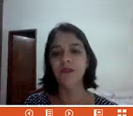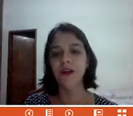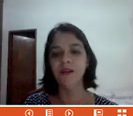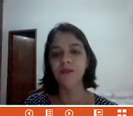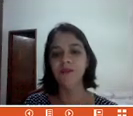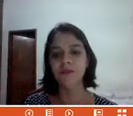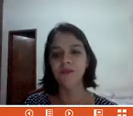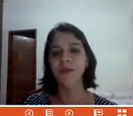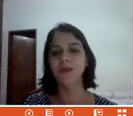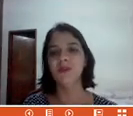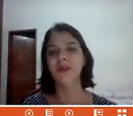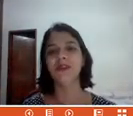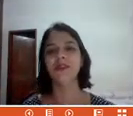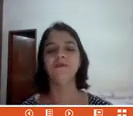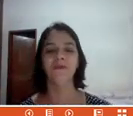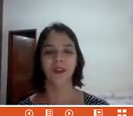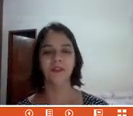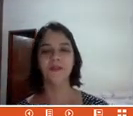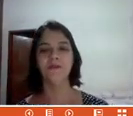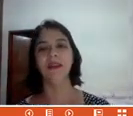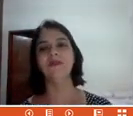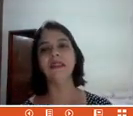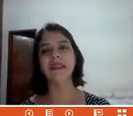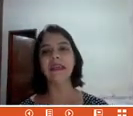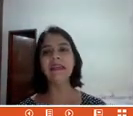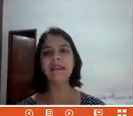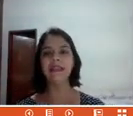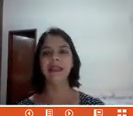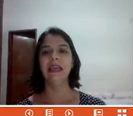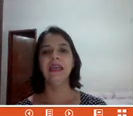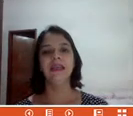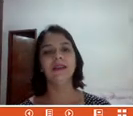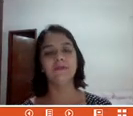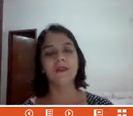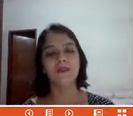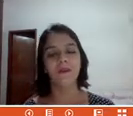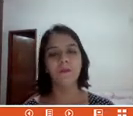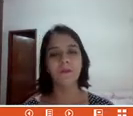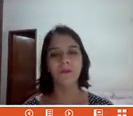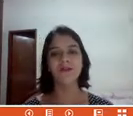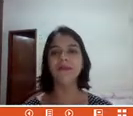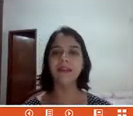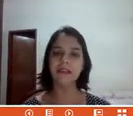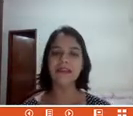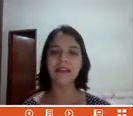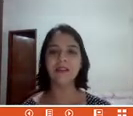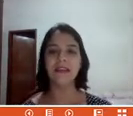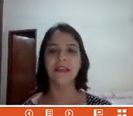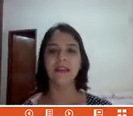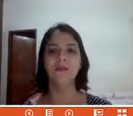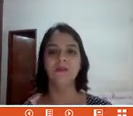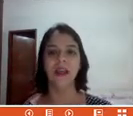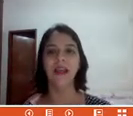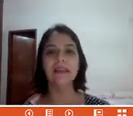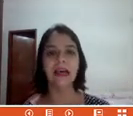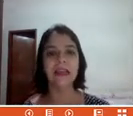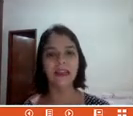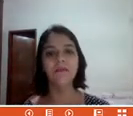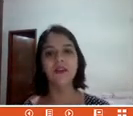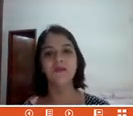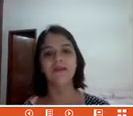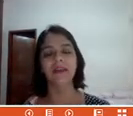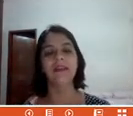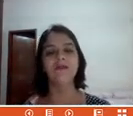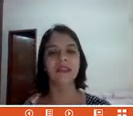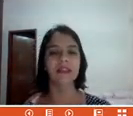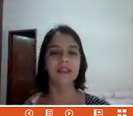Olá pessoal, boa noite, tudo bem com vocês? Então pessoal, mais uma vez é uma satisfação, né? Estar aqui